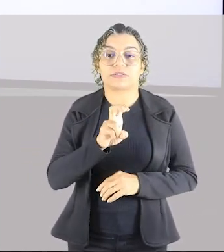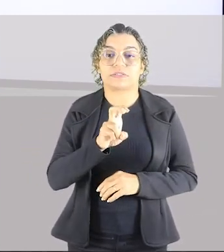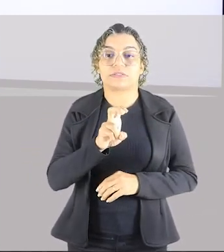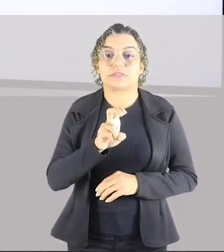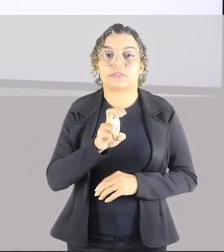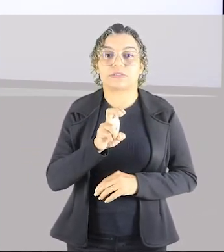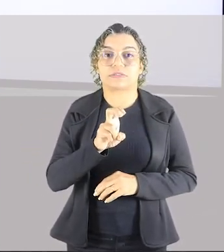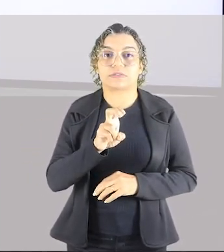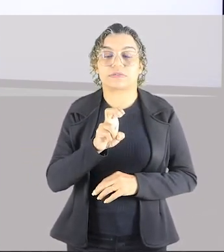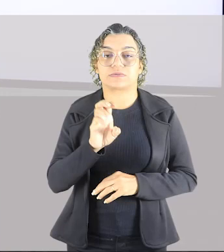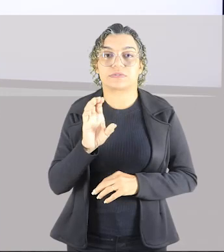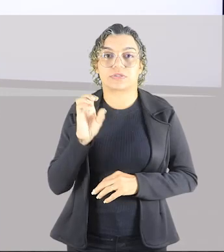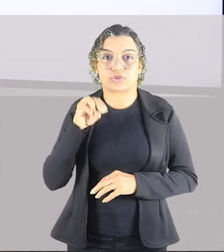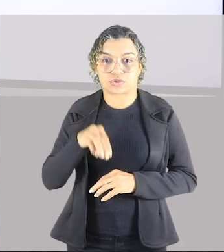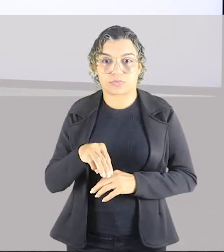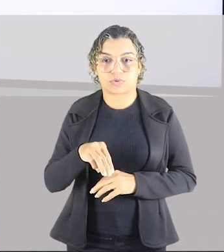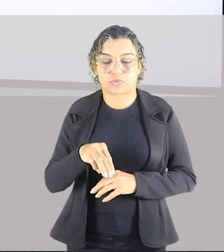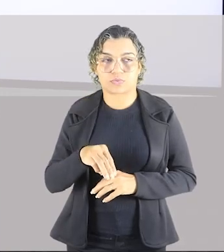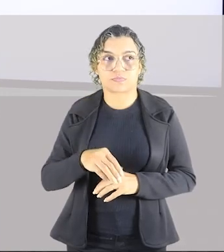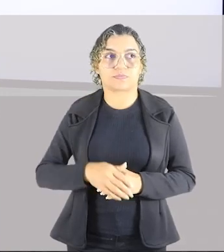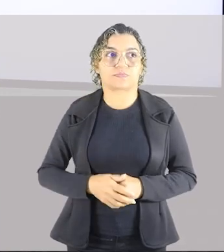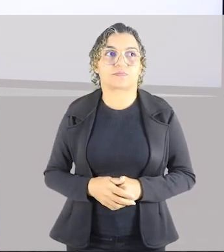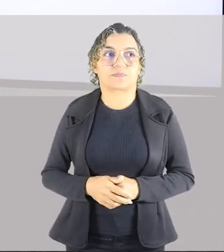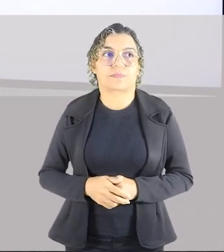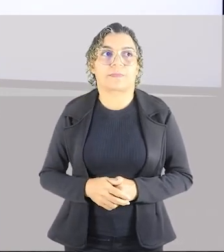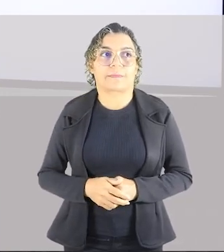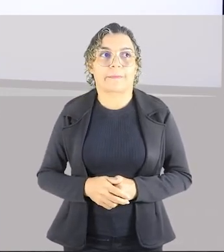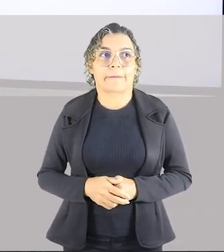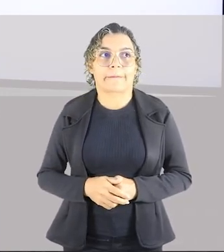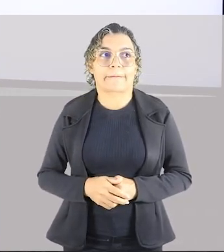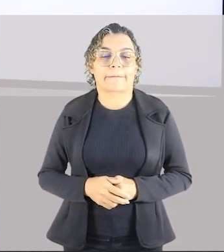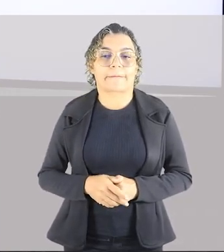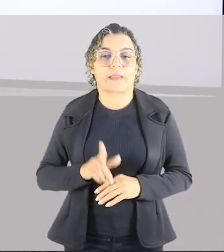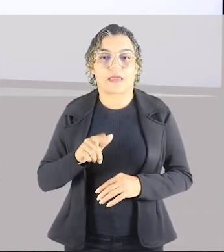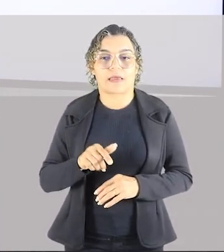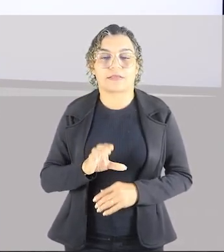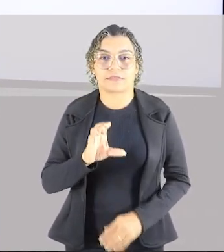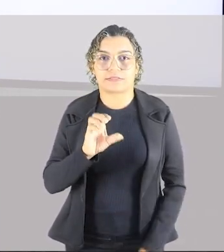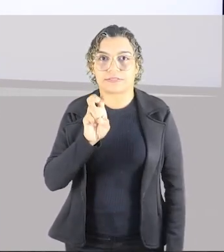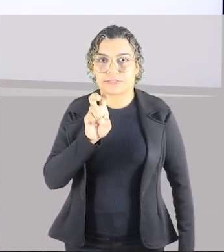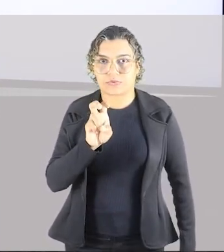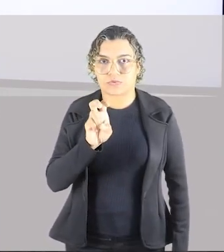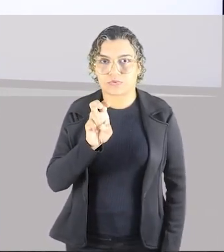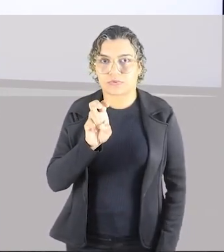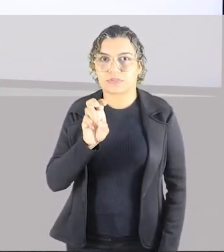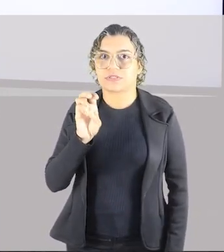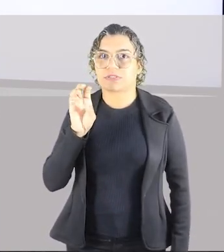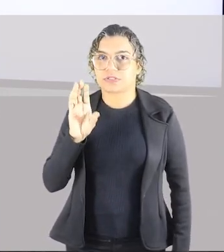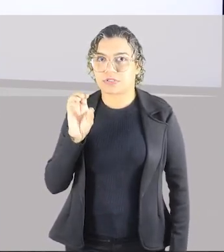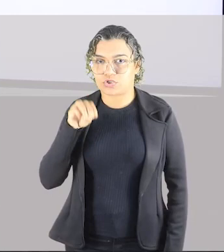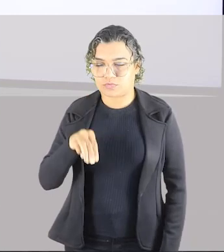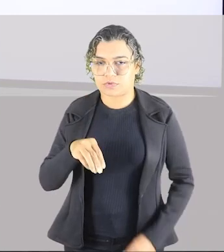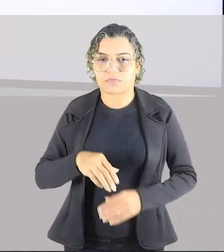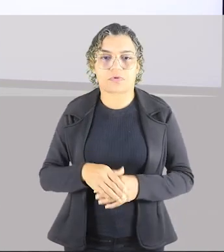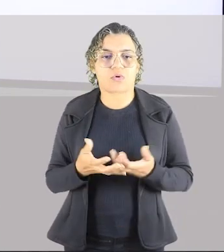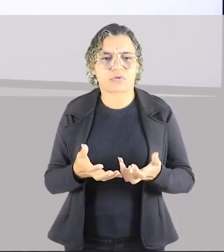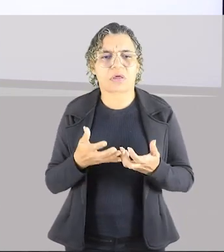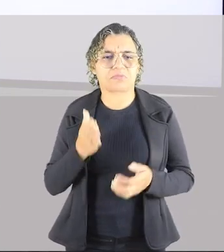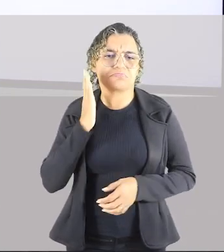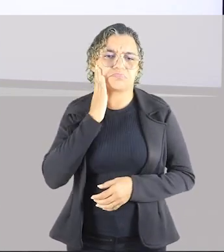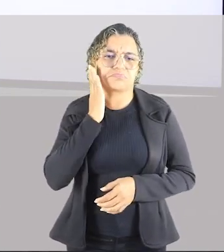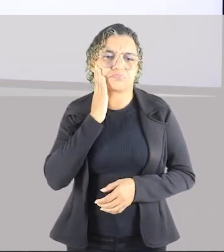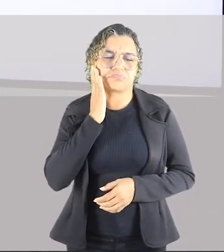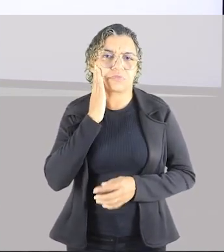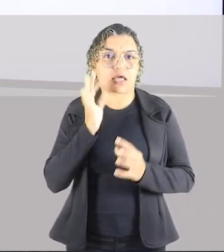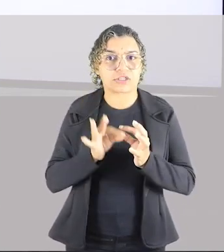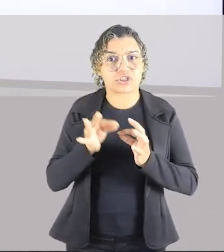distância no mapa, que é em centímetros, é de 5 centímetros. Eu quero saber a